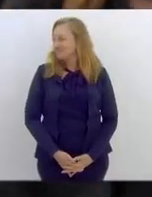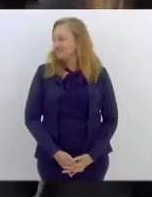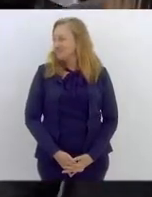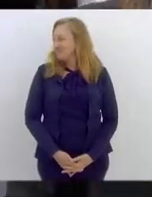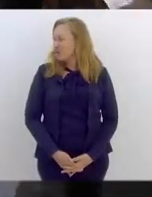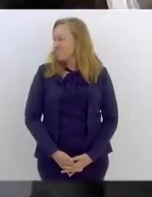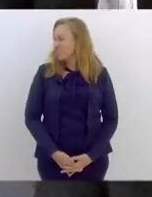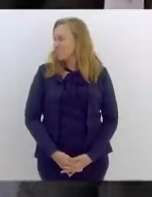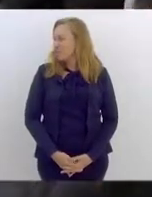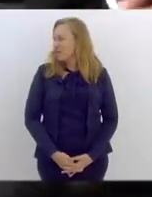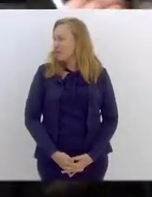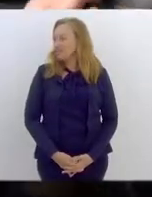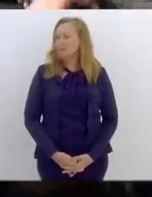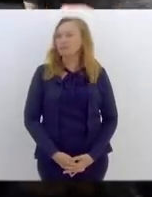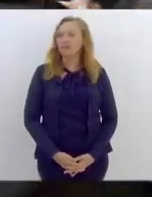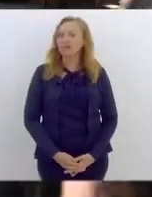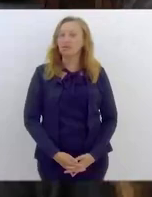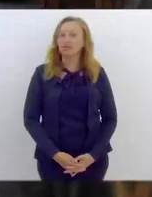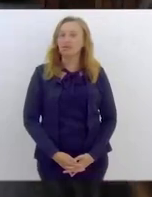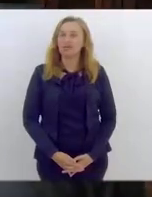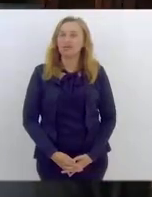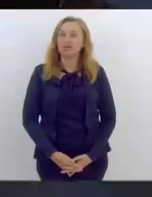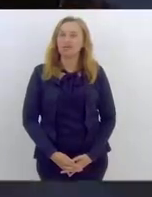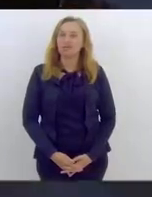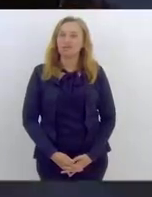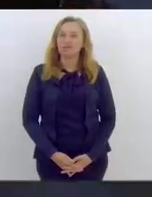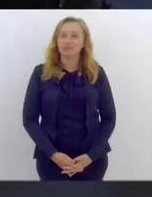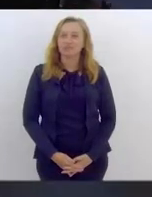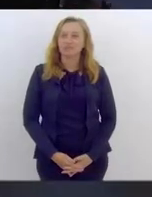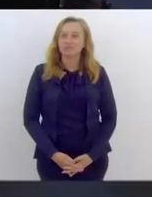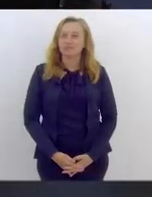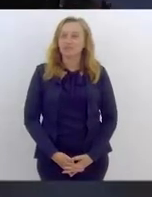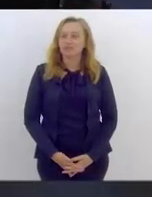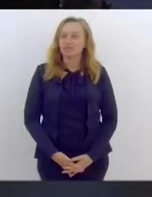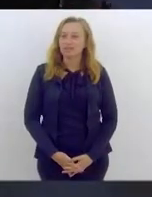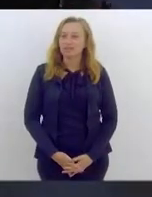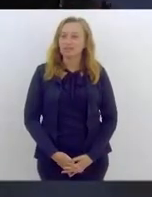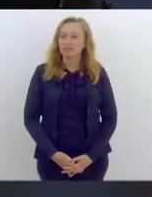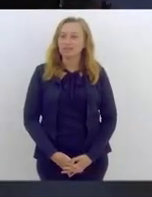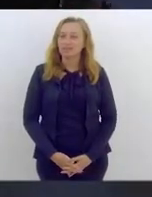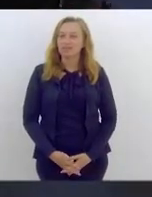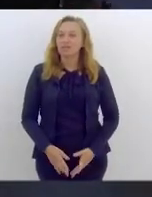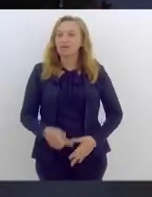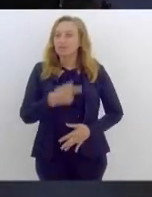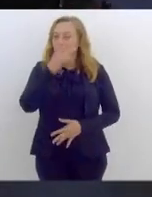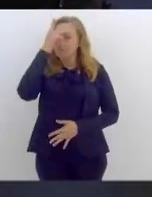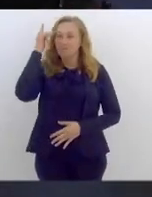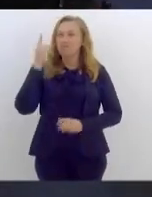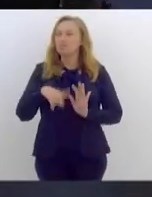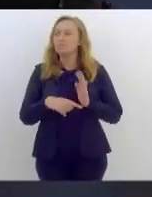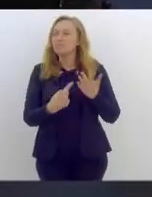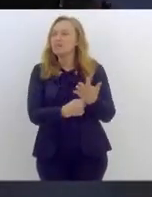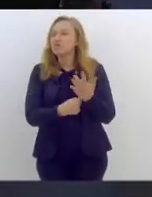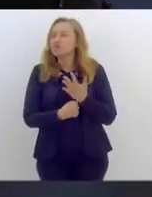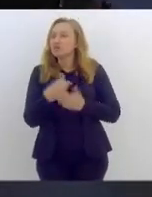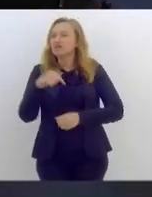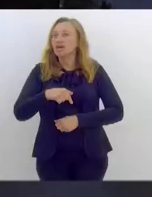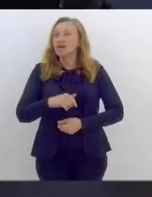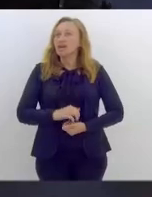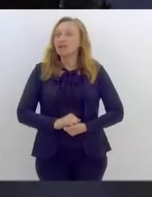Quem é o violão? Esse pedestal baixa um pouquinho? Tem alguém para me dar uma assessoria aqui?